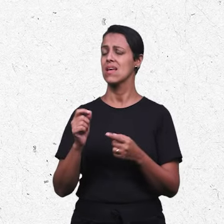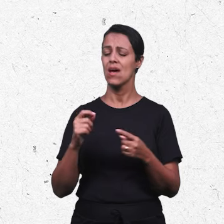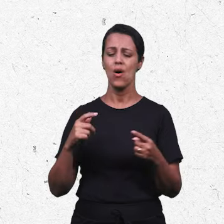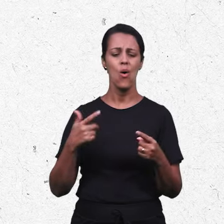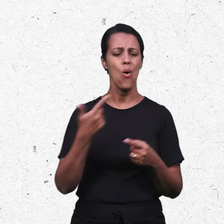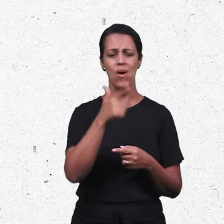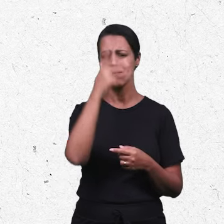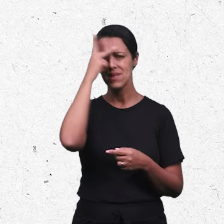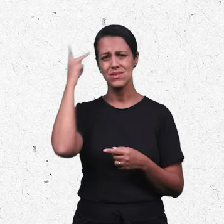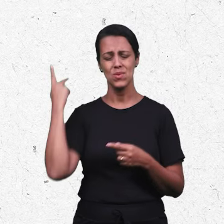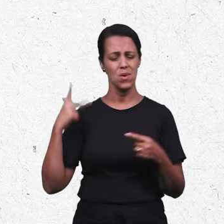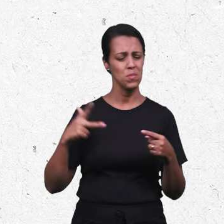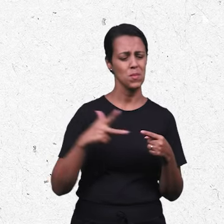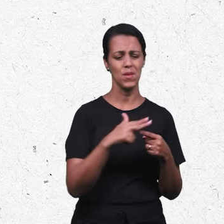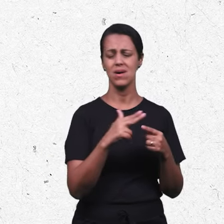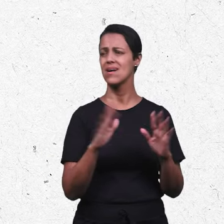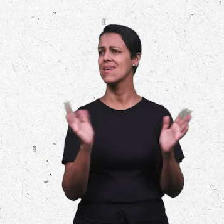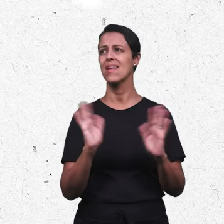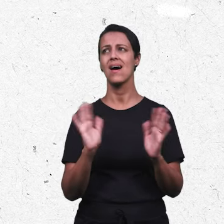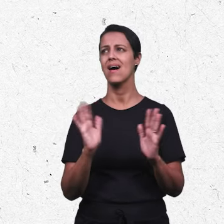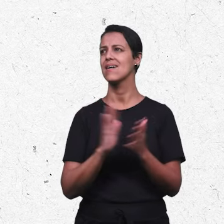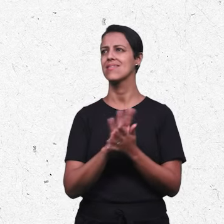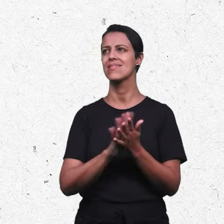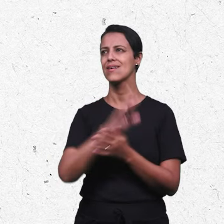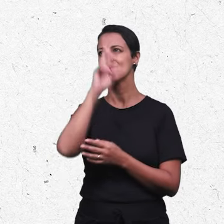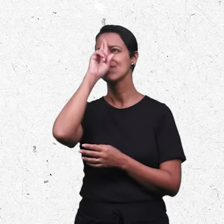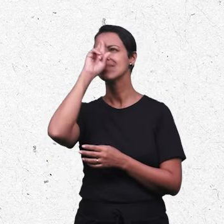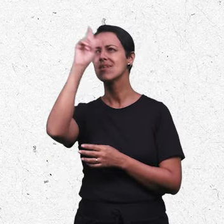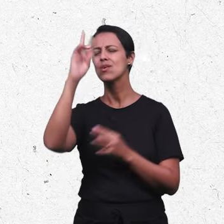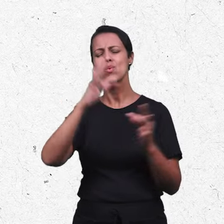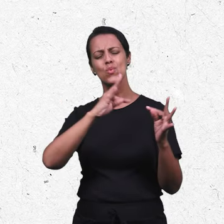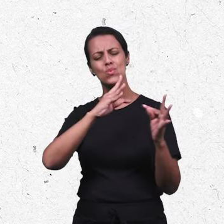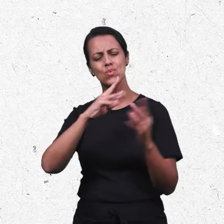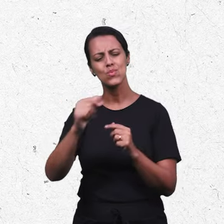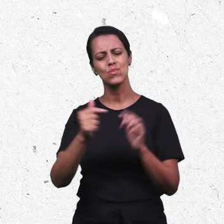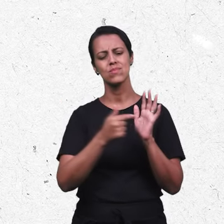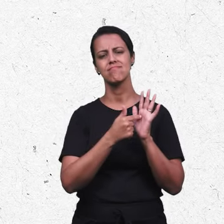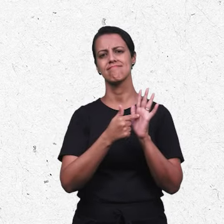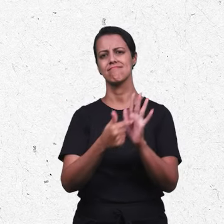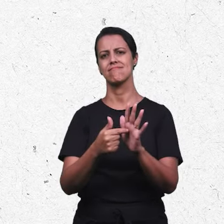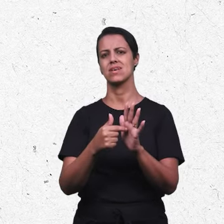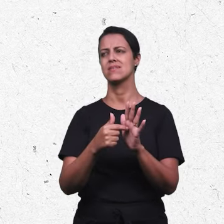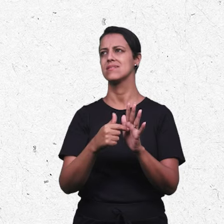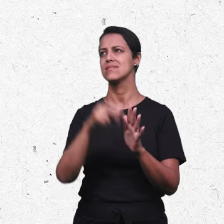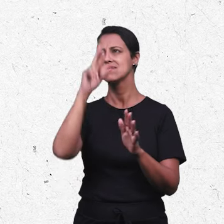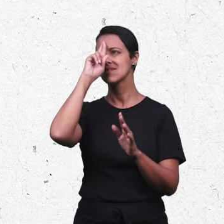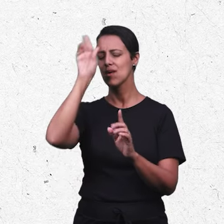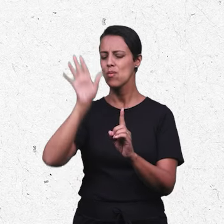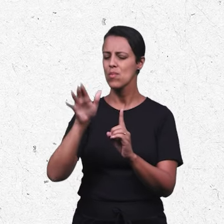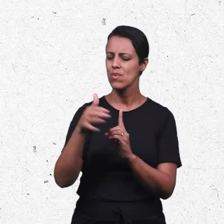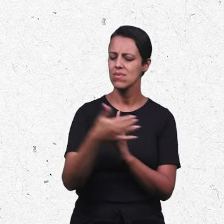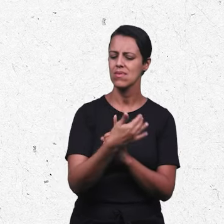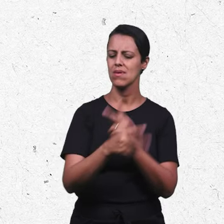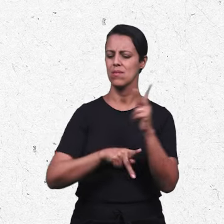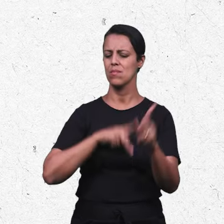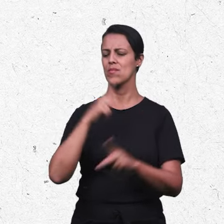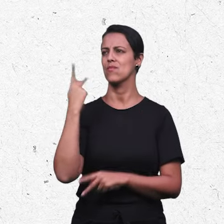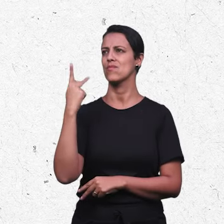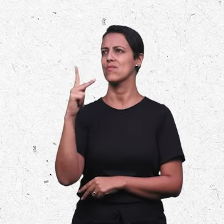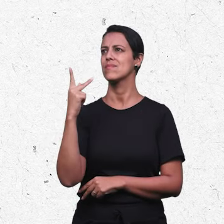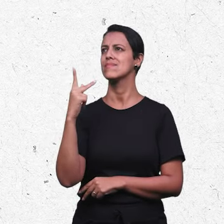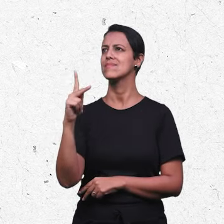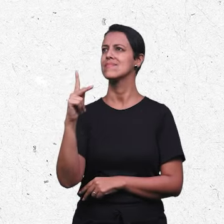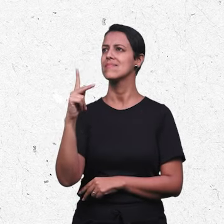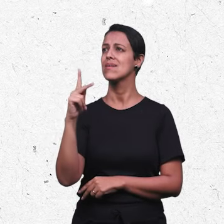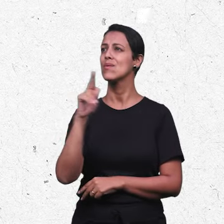oposição mas que o Senhor possa estar direcionando todas as coisas protegendo e guardando o teu povo para que assim o nome do